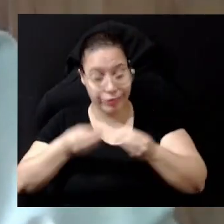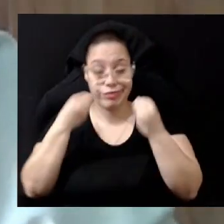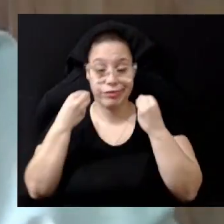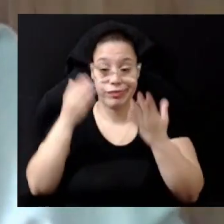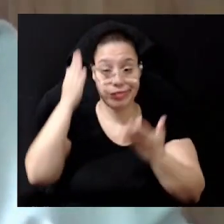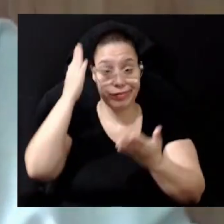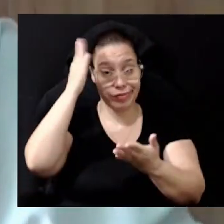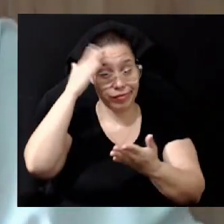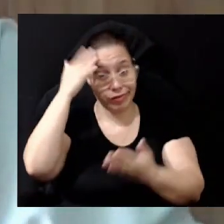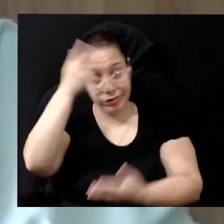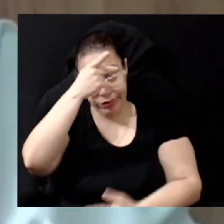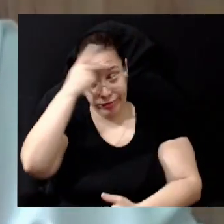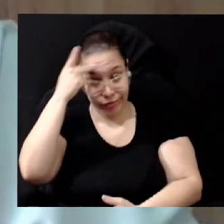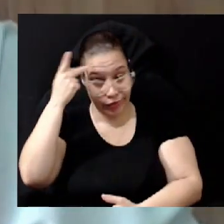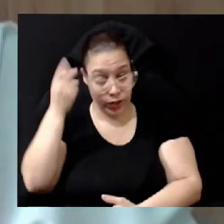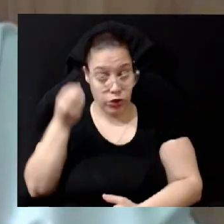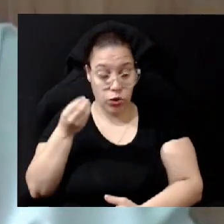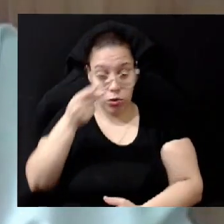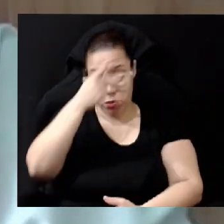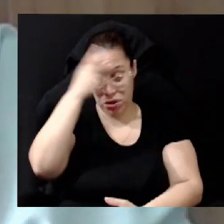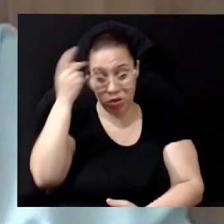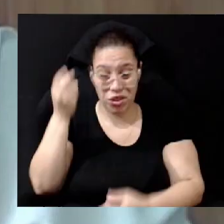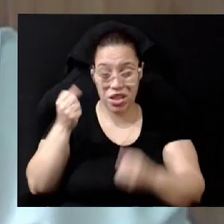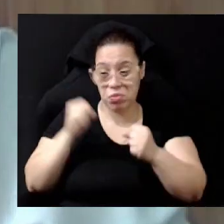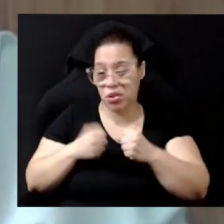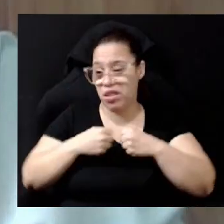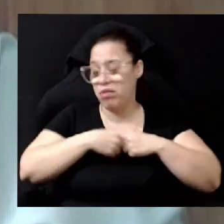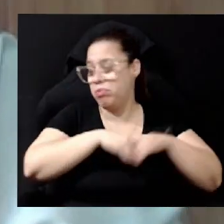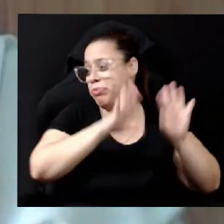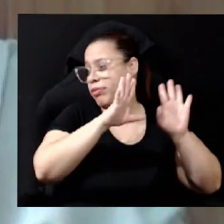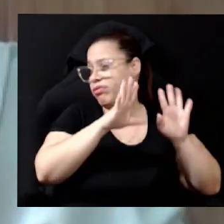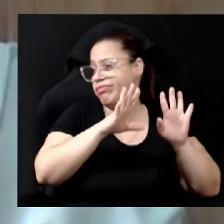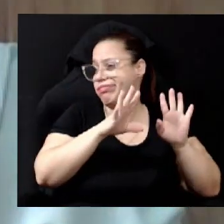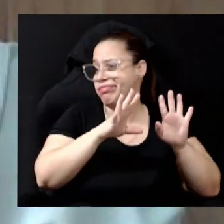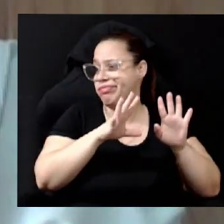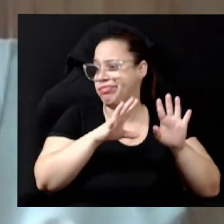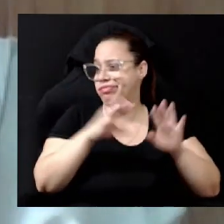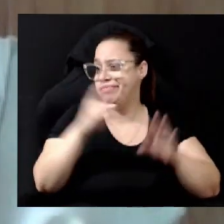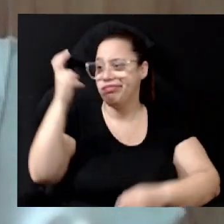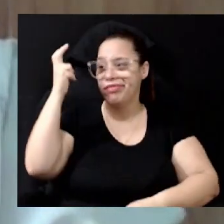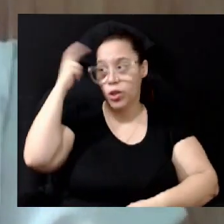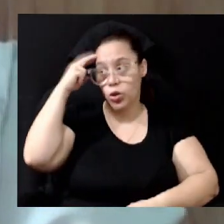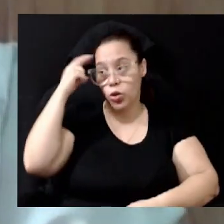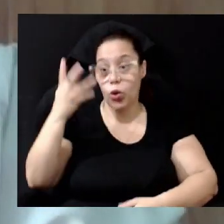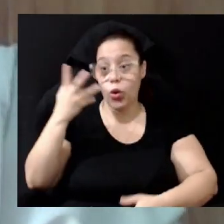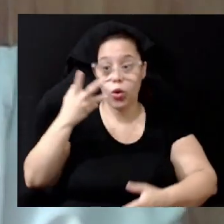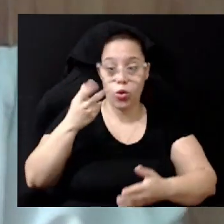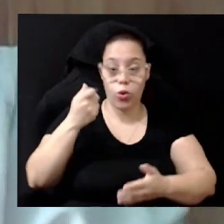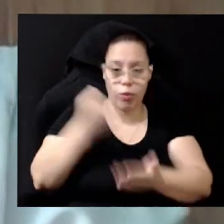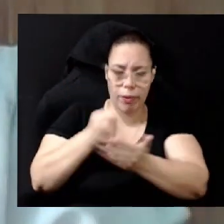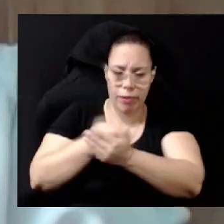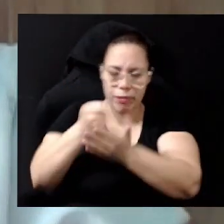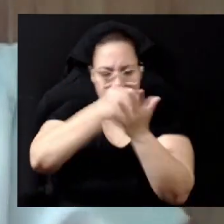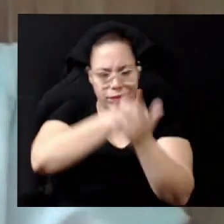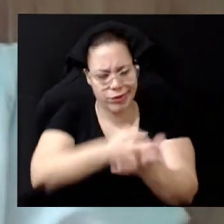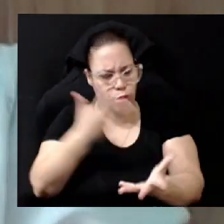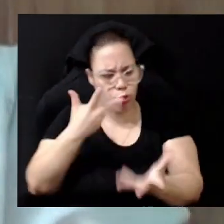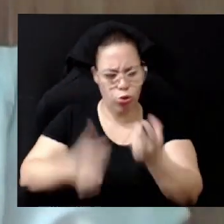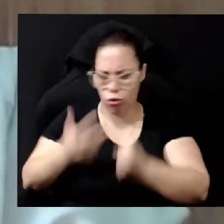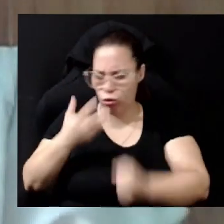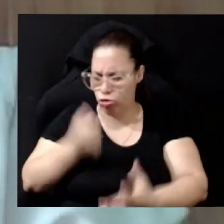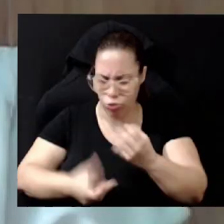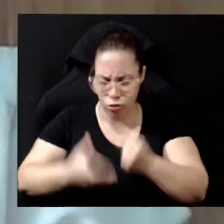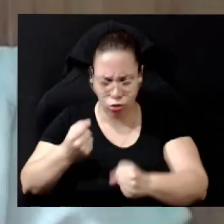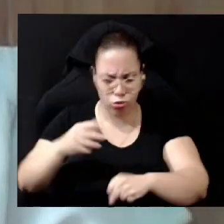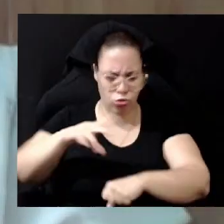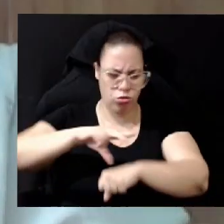o entendimento das pessoas como descartáveis, né? Então, a cultura do consumo, ela está em todos os lugares.